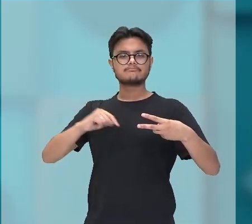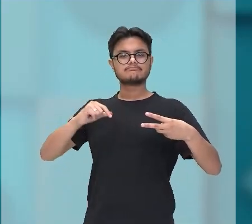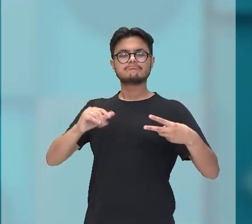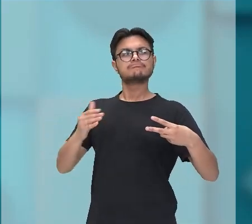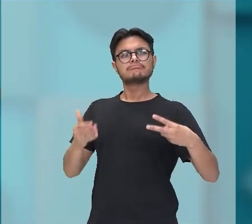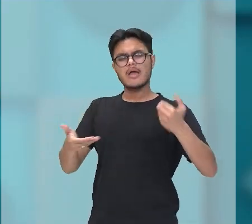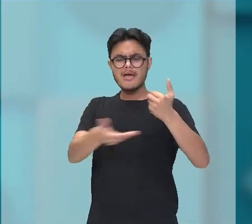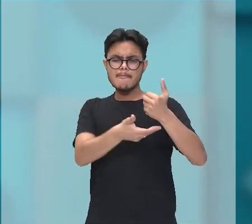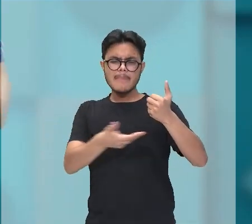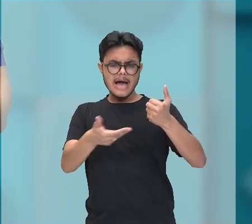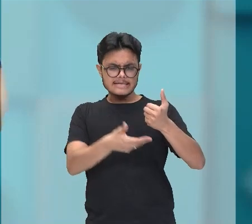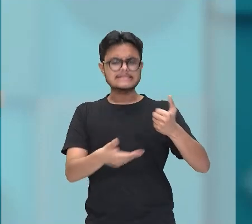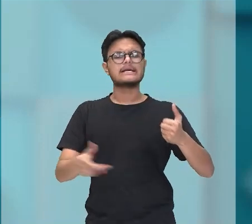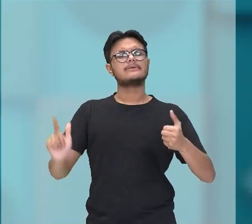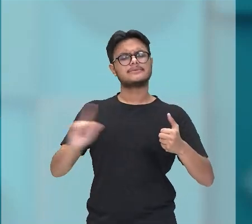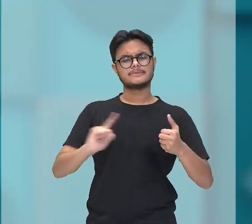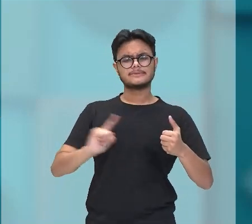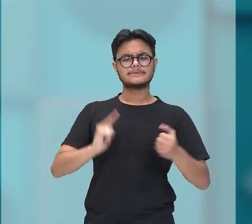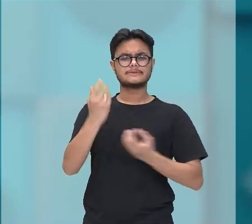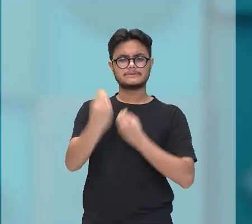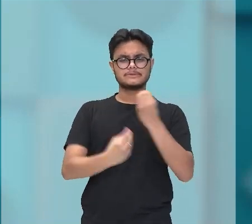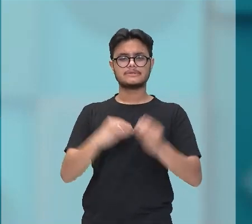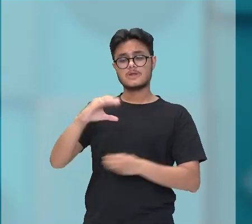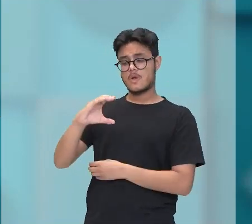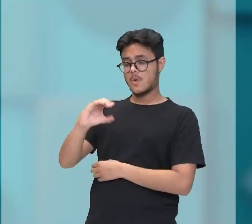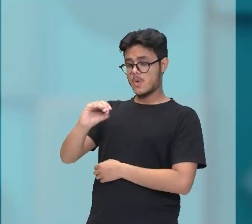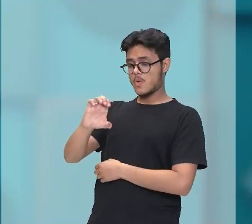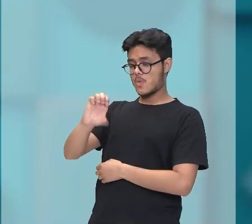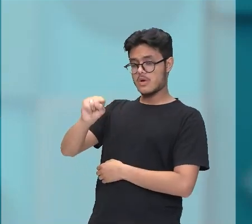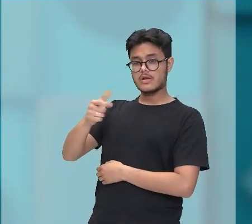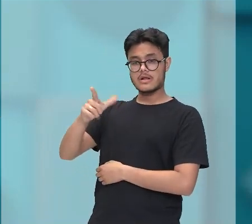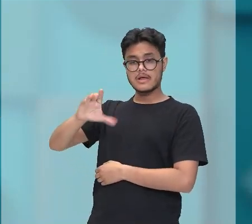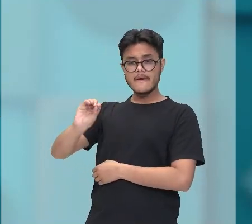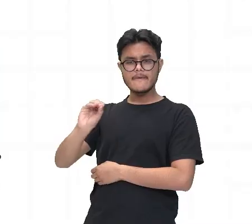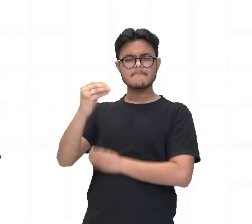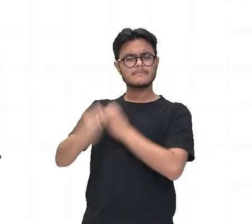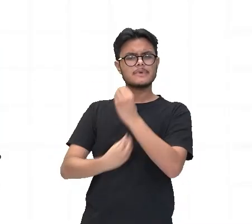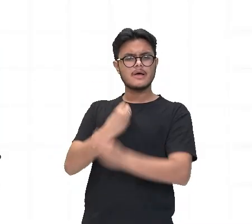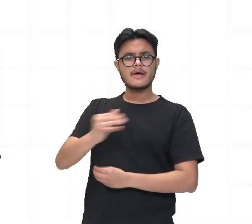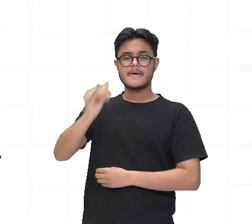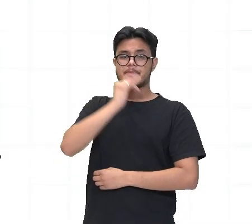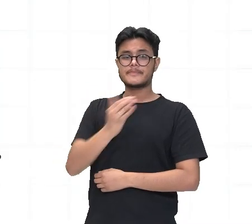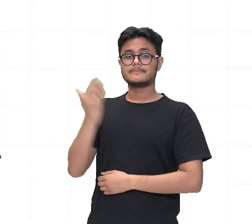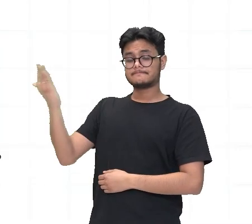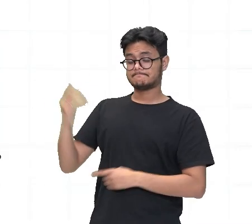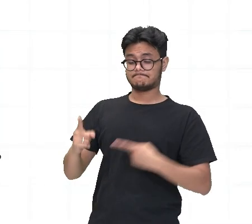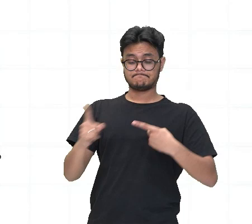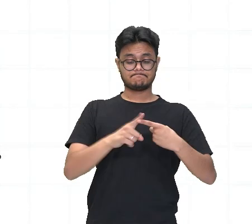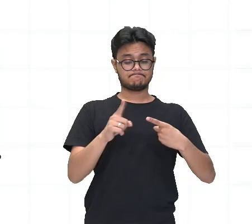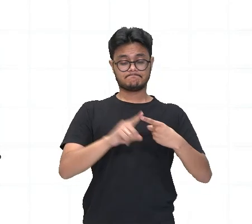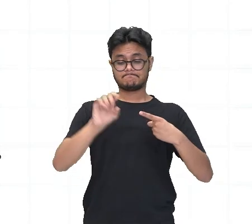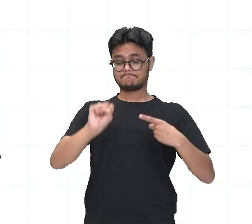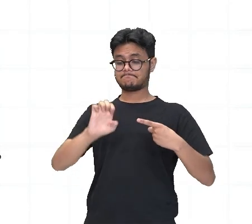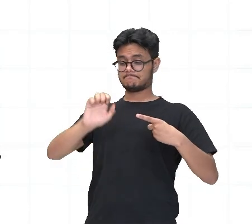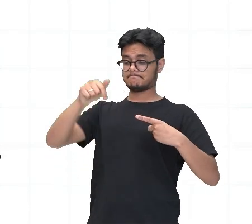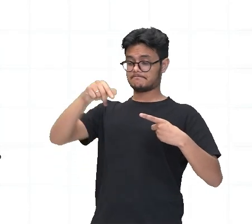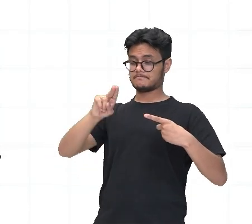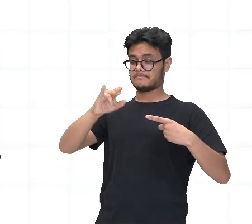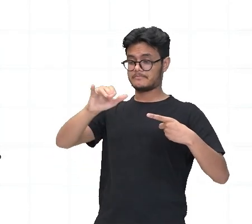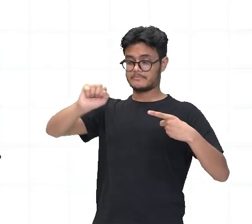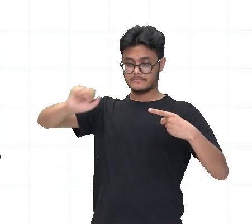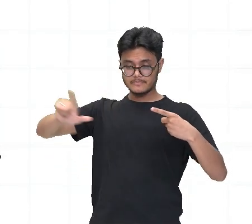gerais, principais de se construir uma coesão textual. Vamos então colocar na nossa tela. Existe uma coesão que nós chamamos